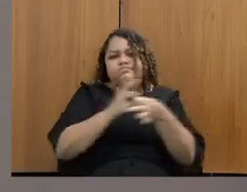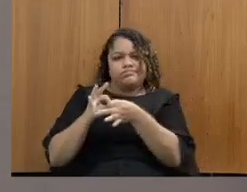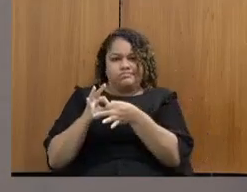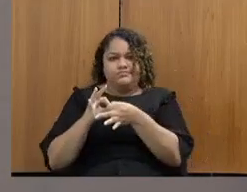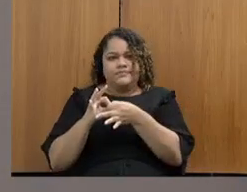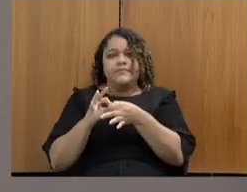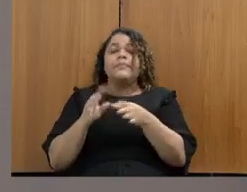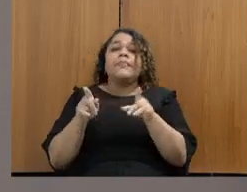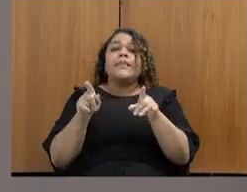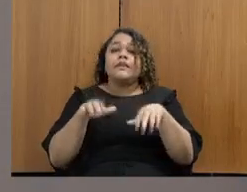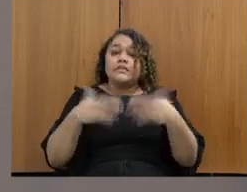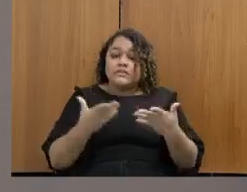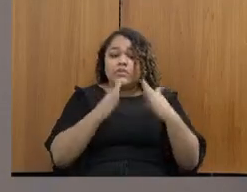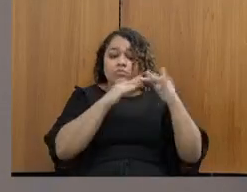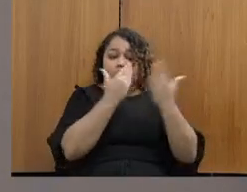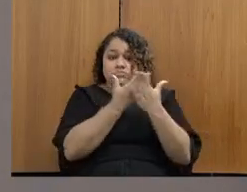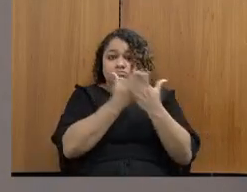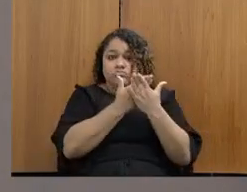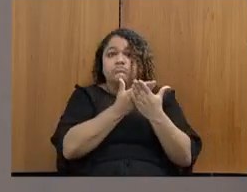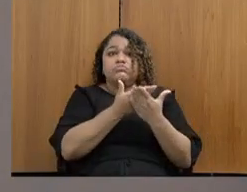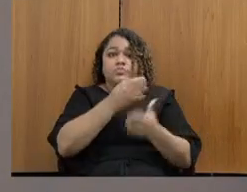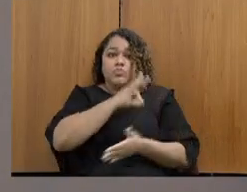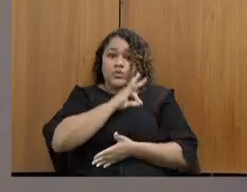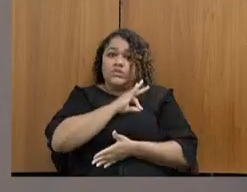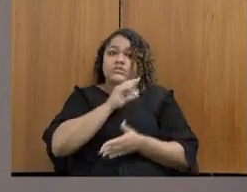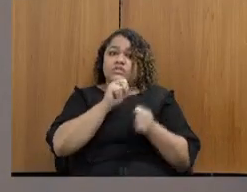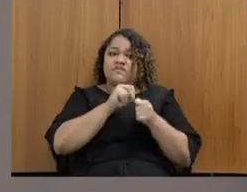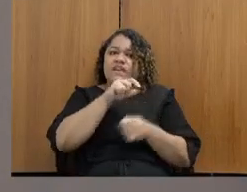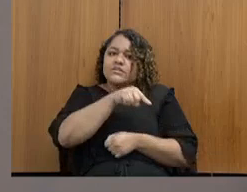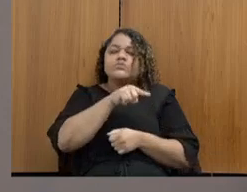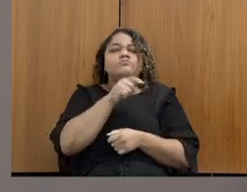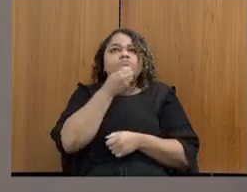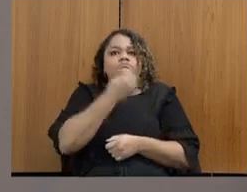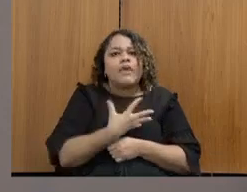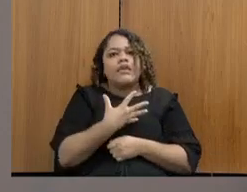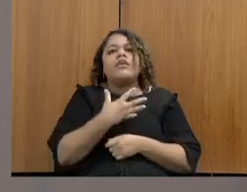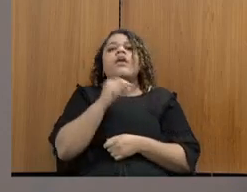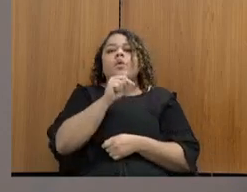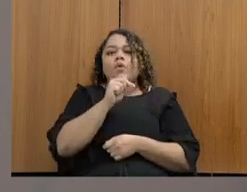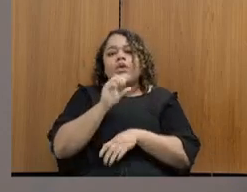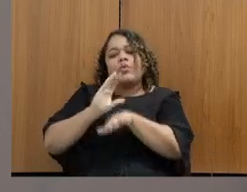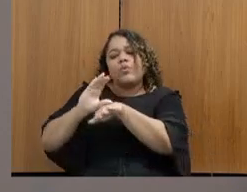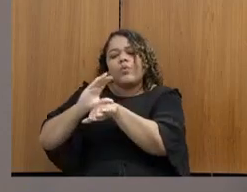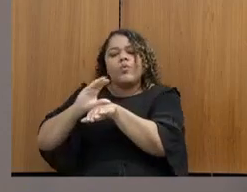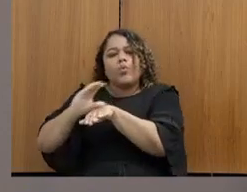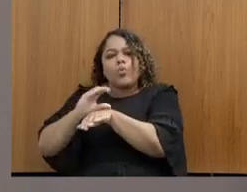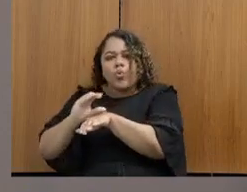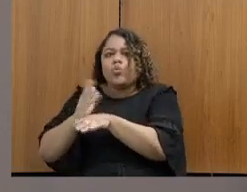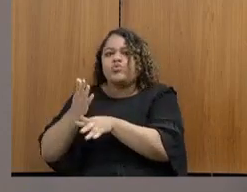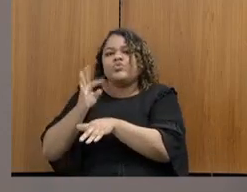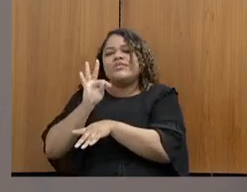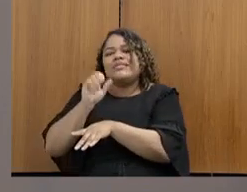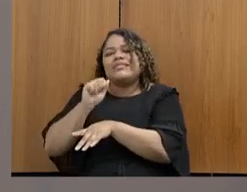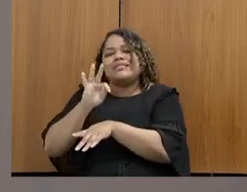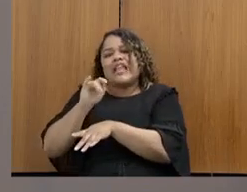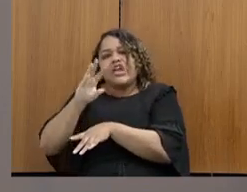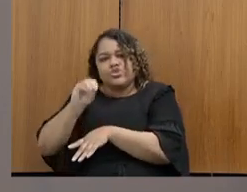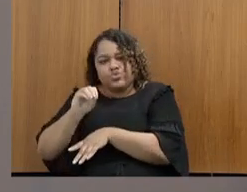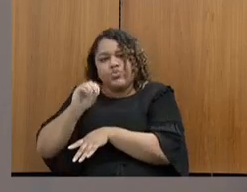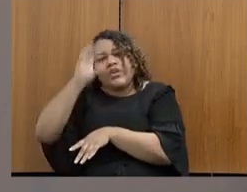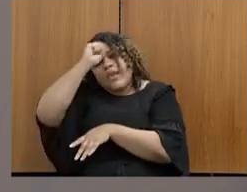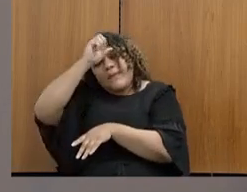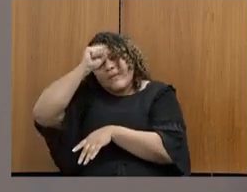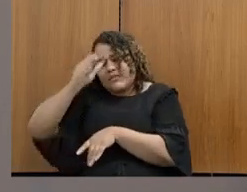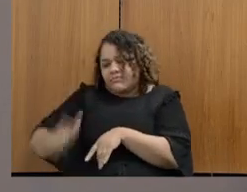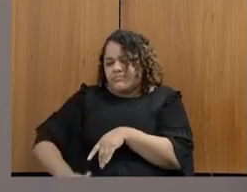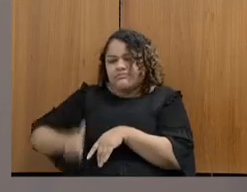faz isso muito bem uma capilaridade quanto aos cursos táticos né que tanto de manejo de emprego de arma de fogo como também